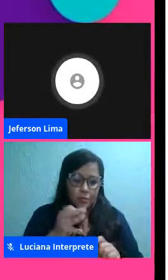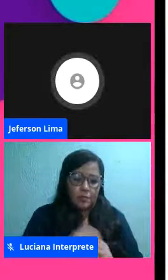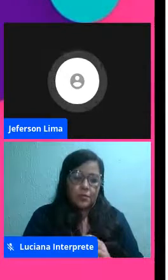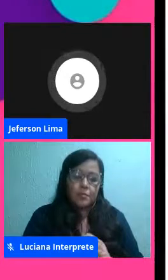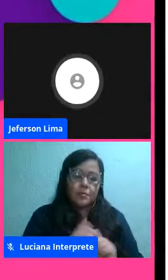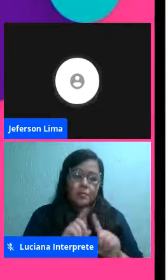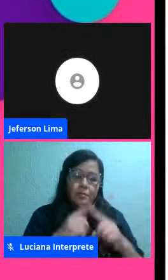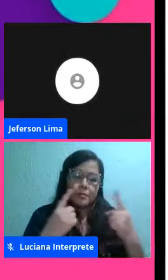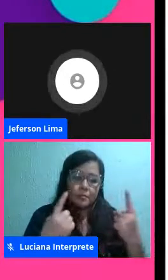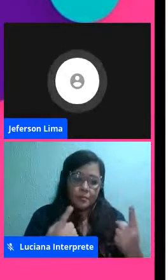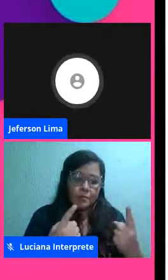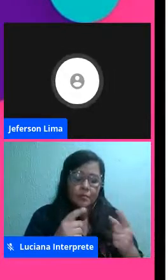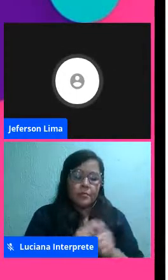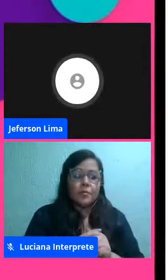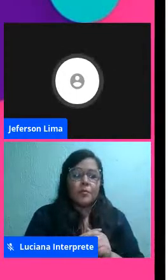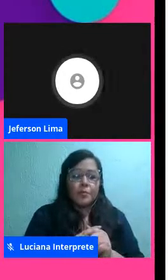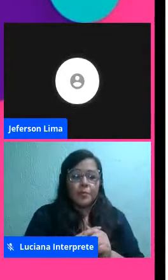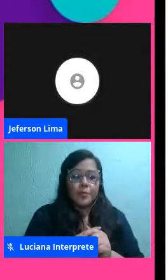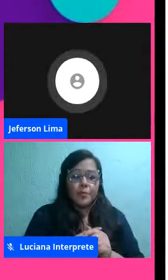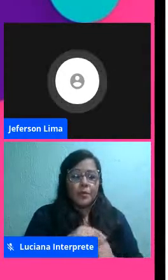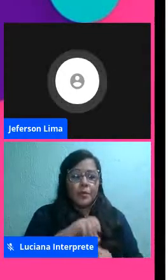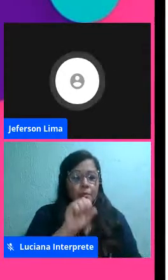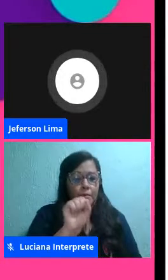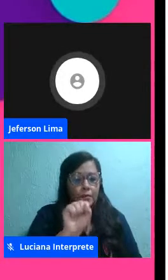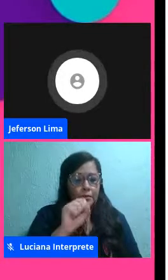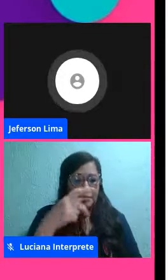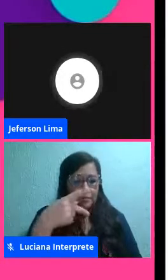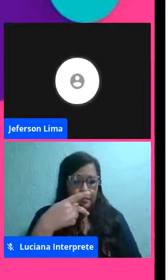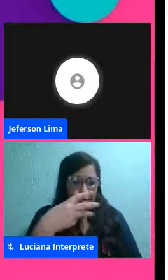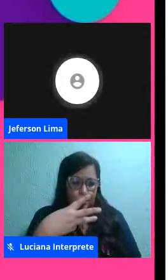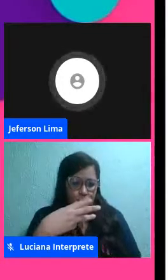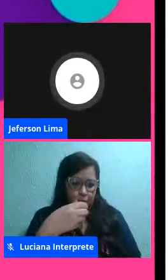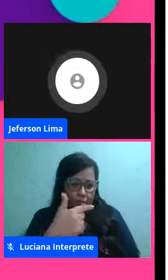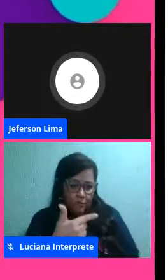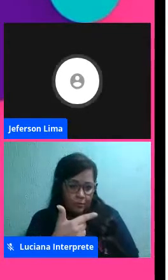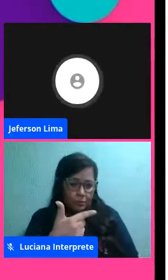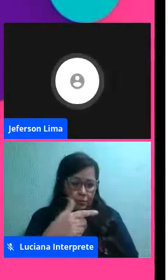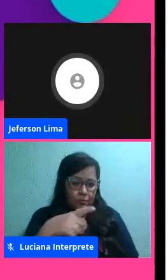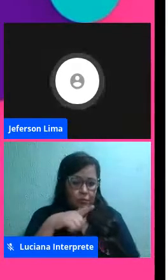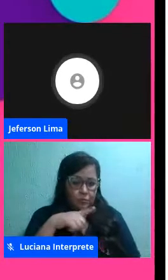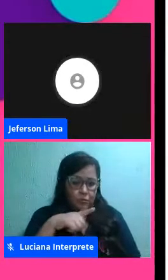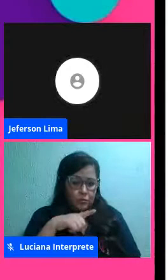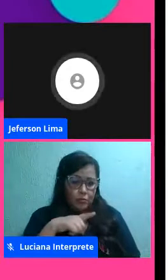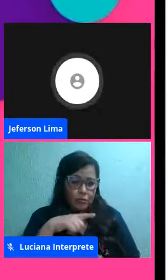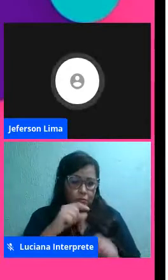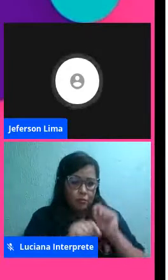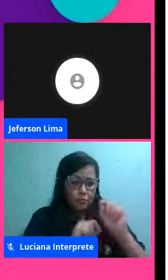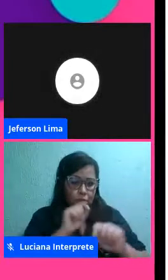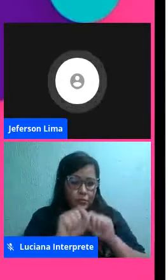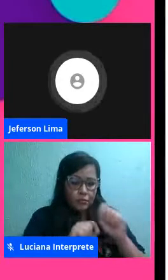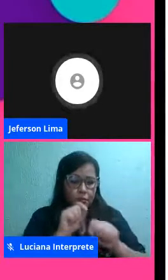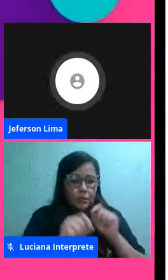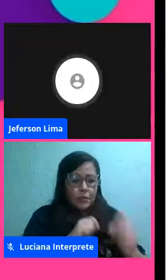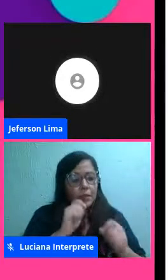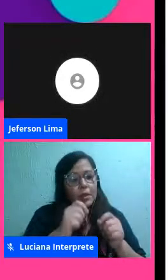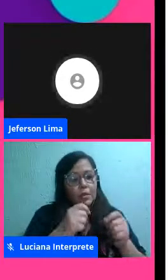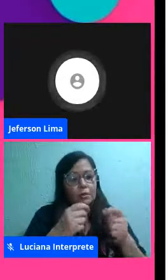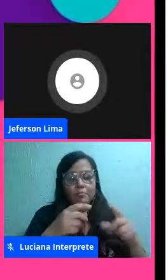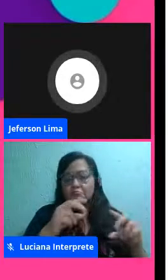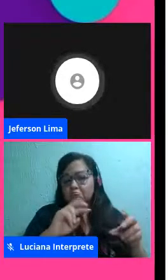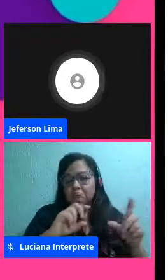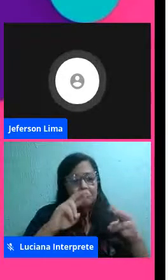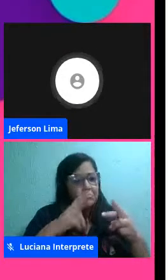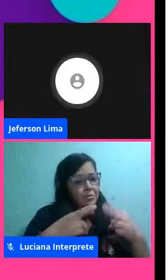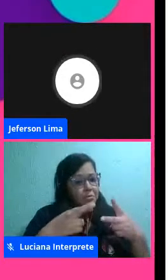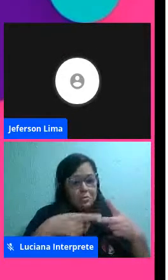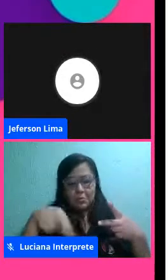ponto legal do ESP32, né? Ele não só tem esse boost aí em relação a recurso, como ele tem